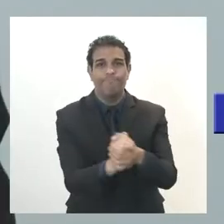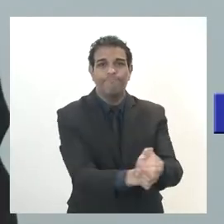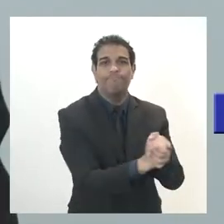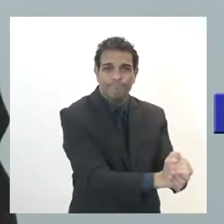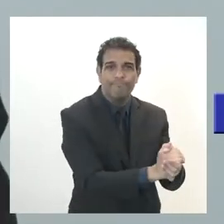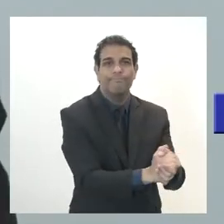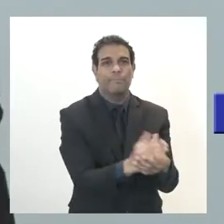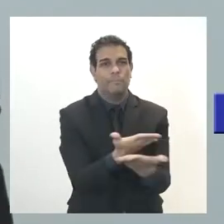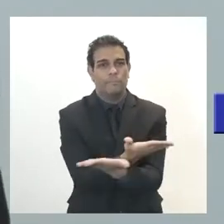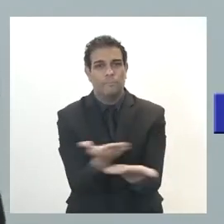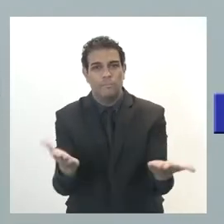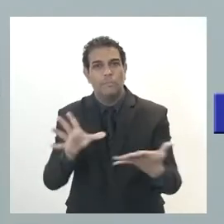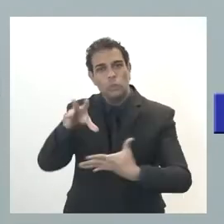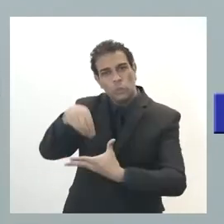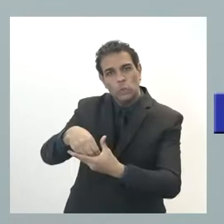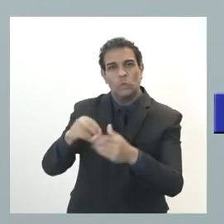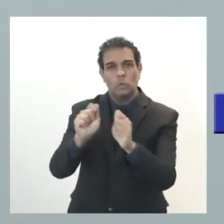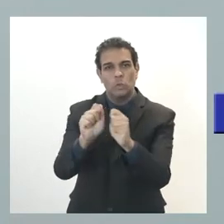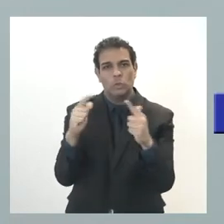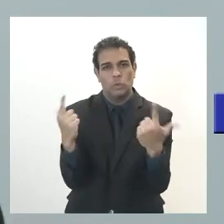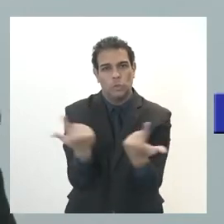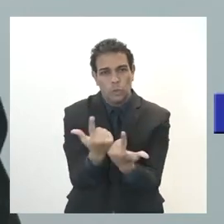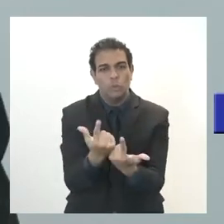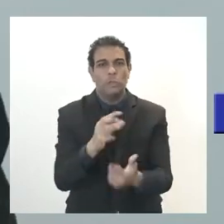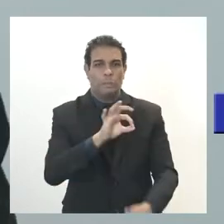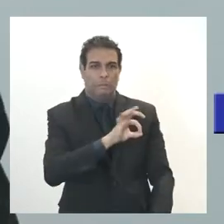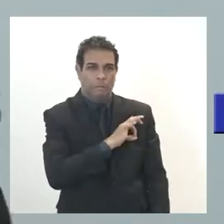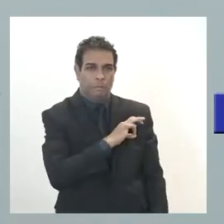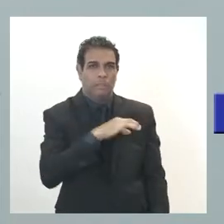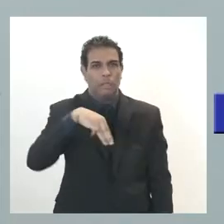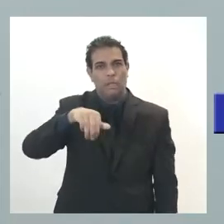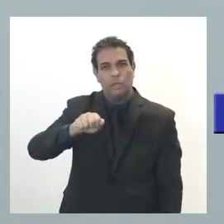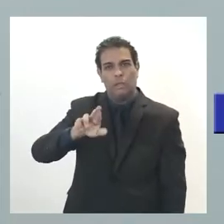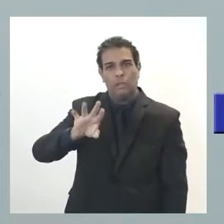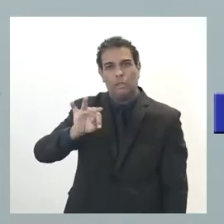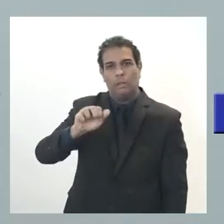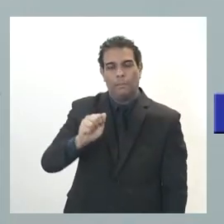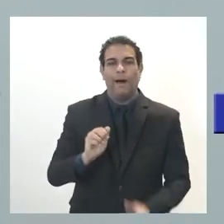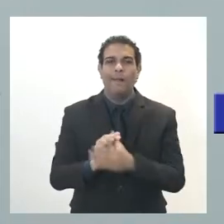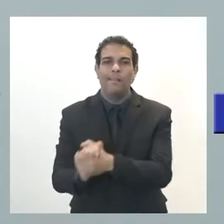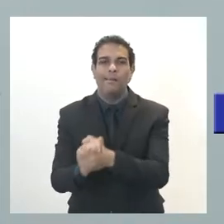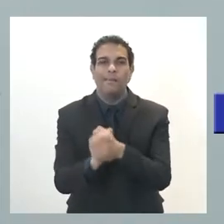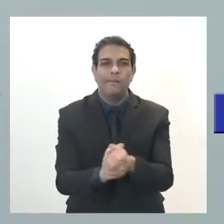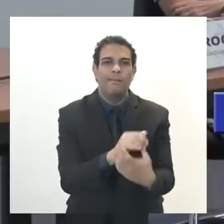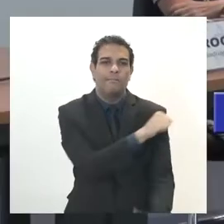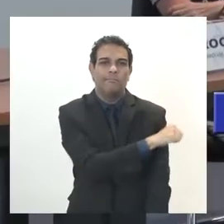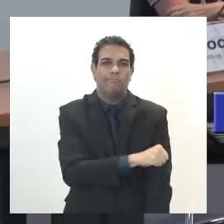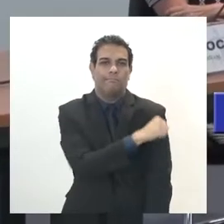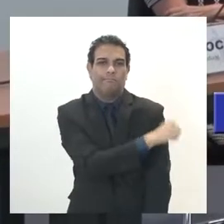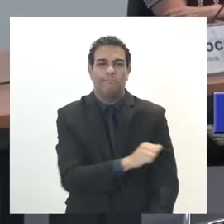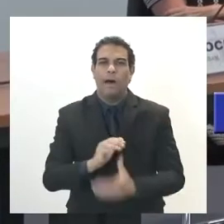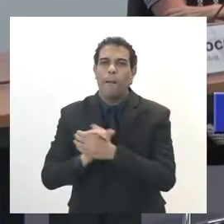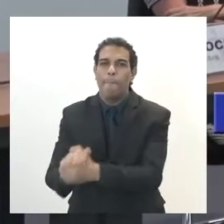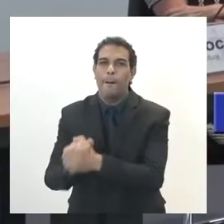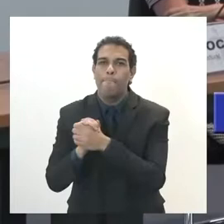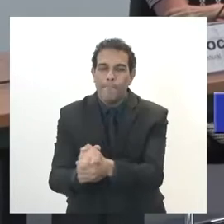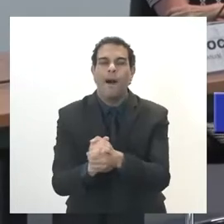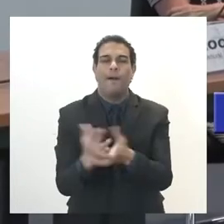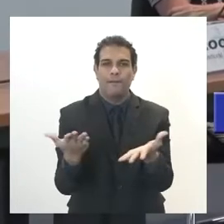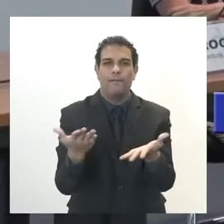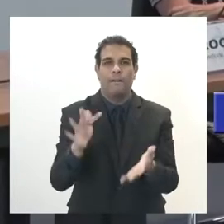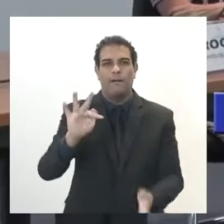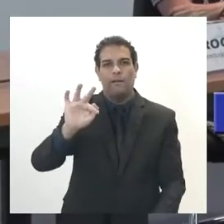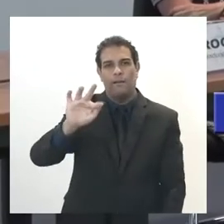e minhas colegas do Parlamento Estadual deputada Martha Rocha deputada enfermeira Rejane e deputado Flávio serafini e